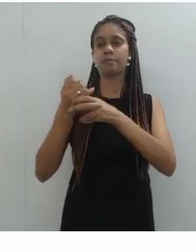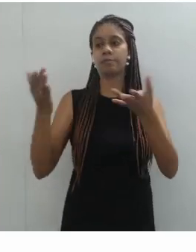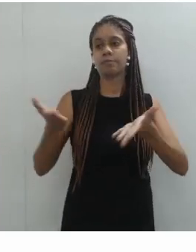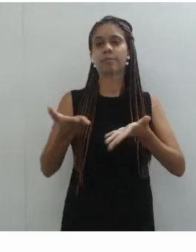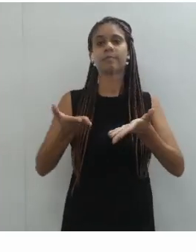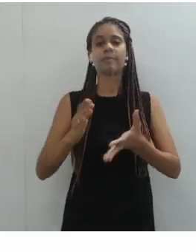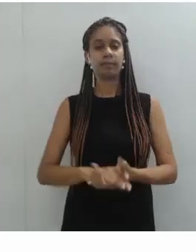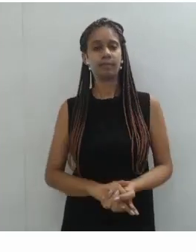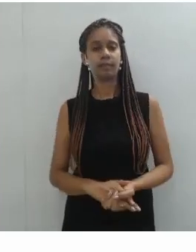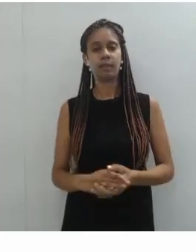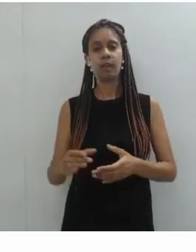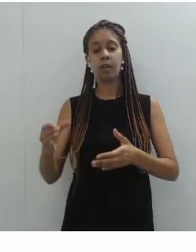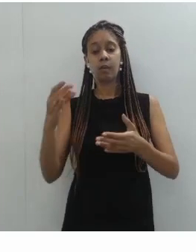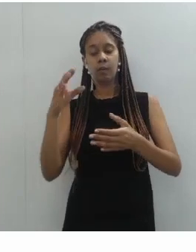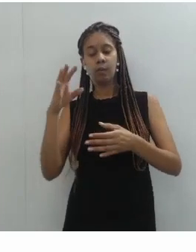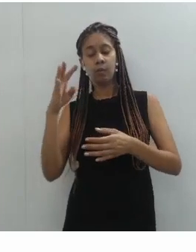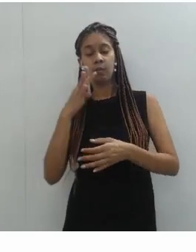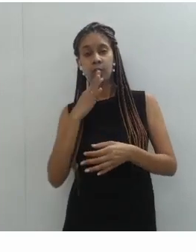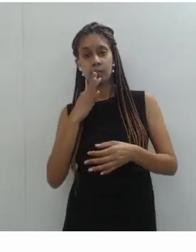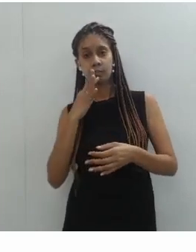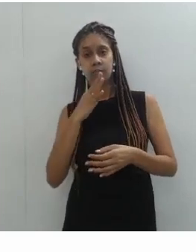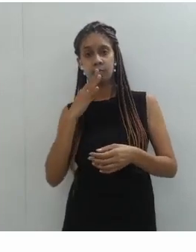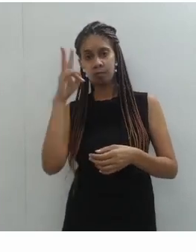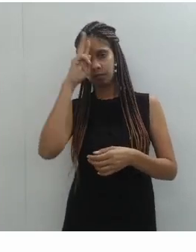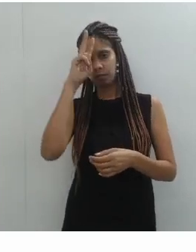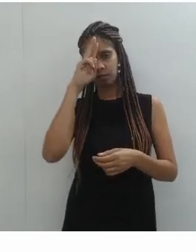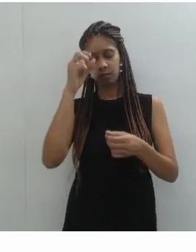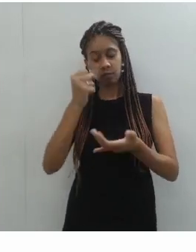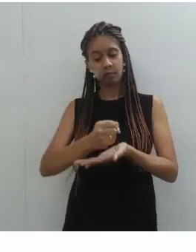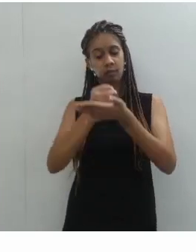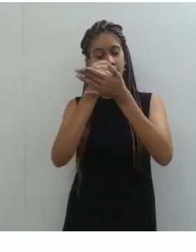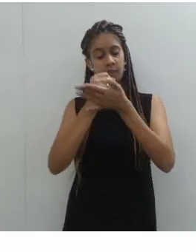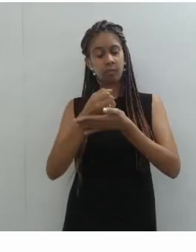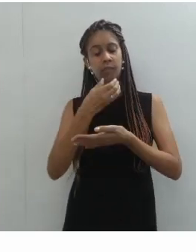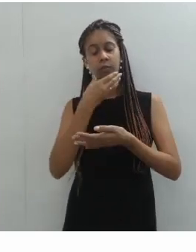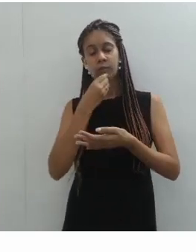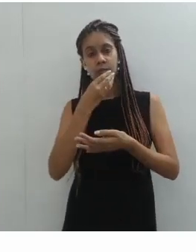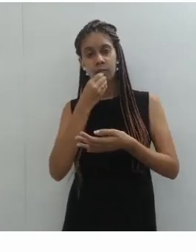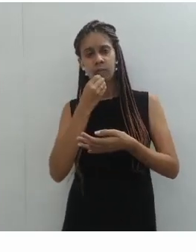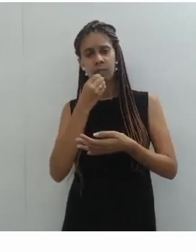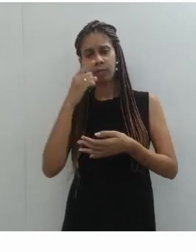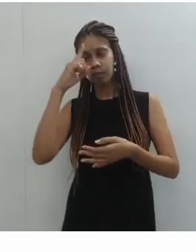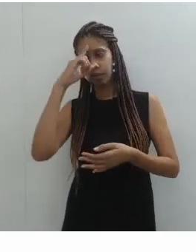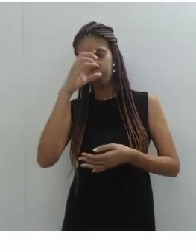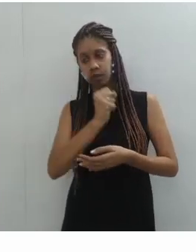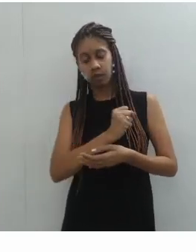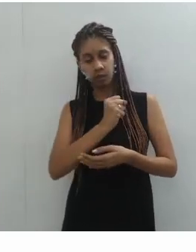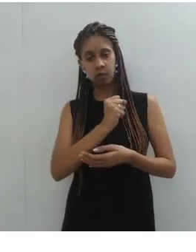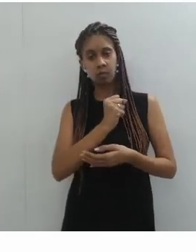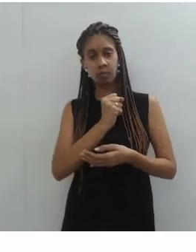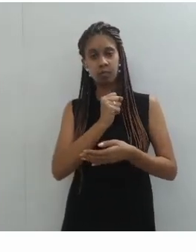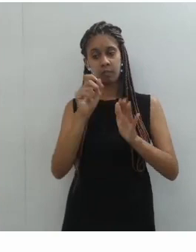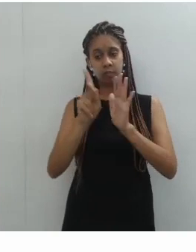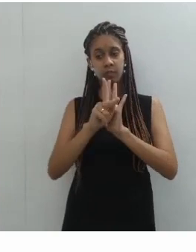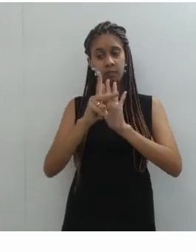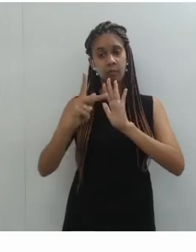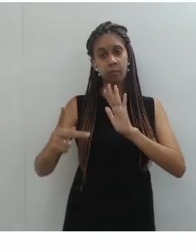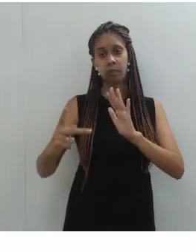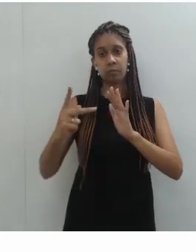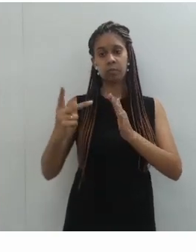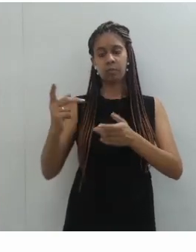conhecimento histórico ajuda na compreensão do homem enquanto ser que constrói seu próprio